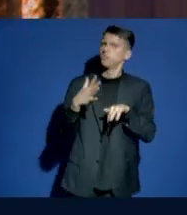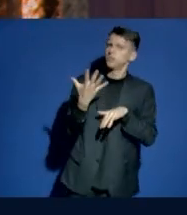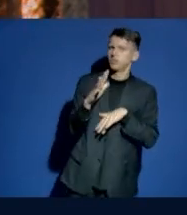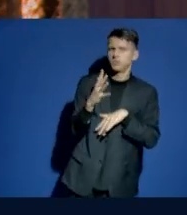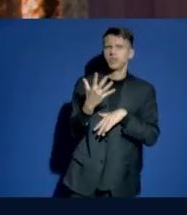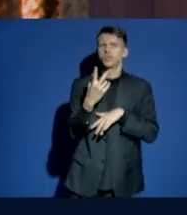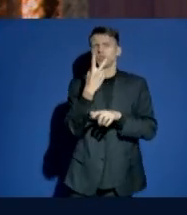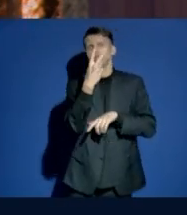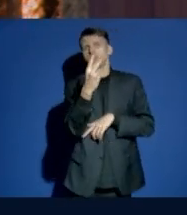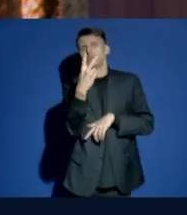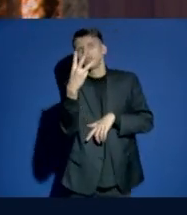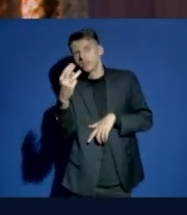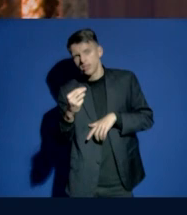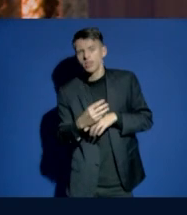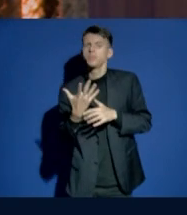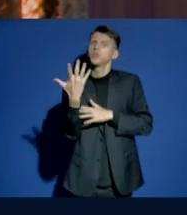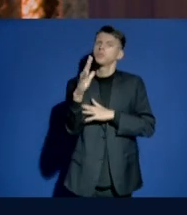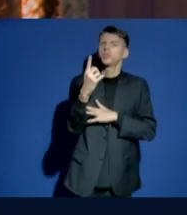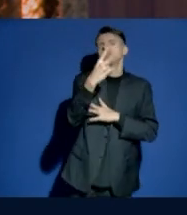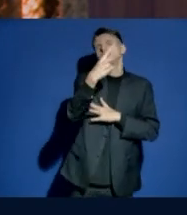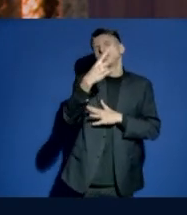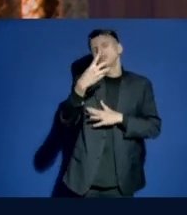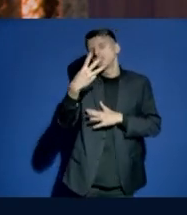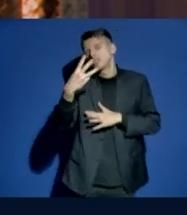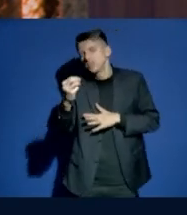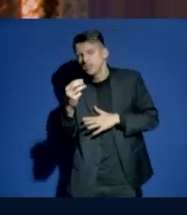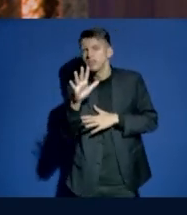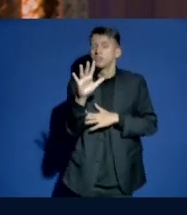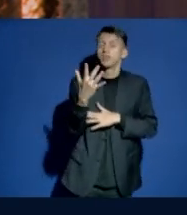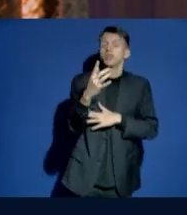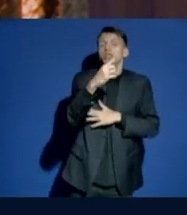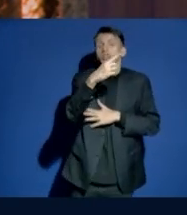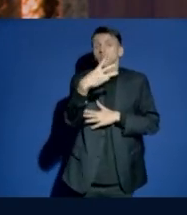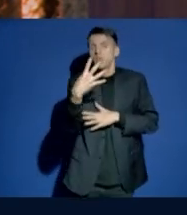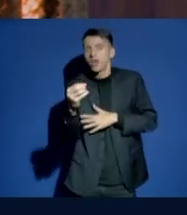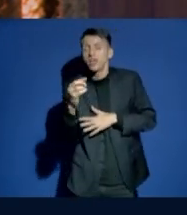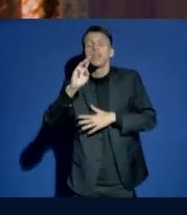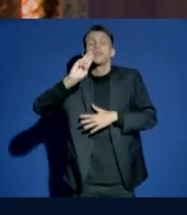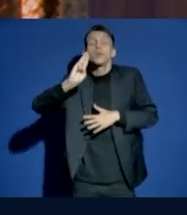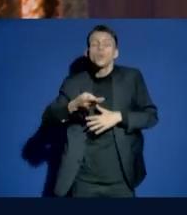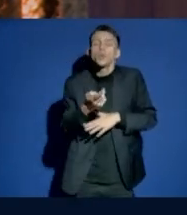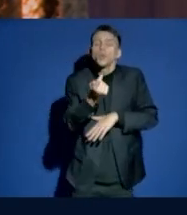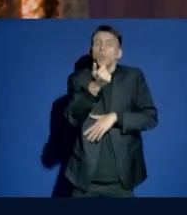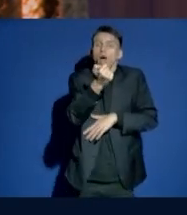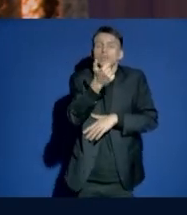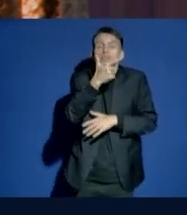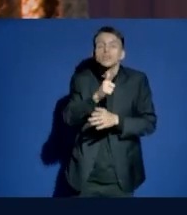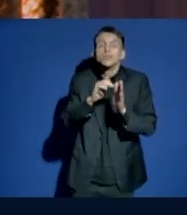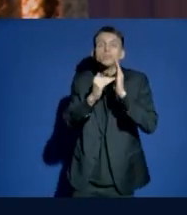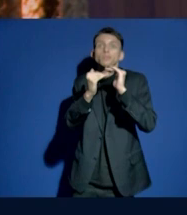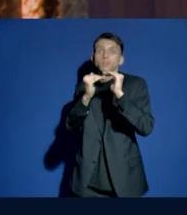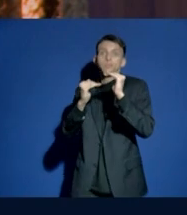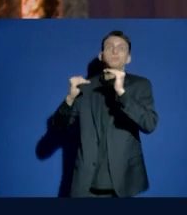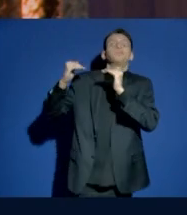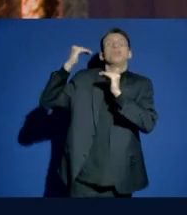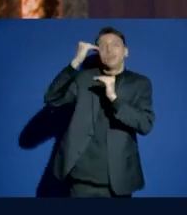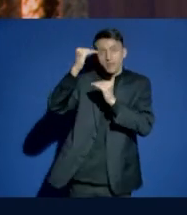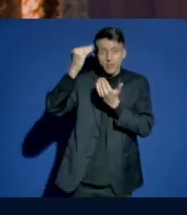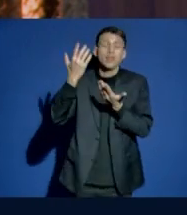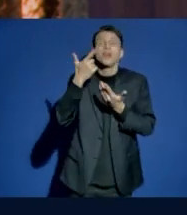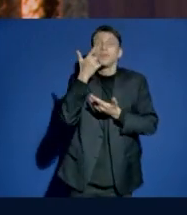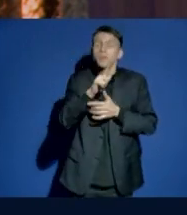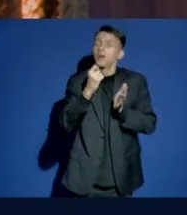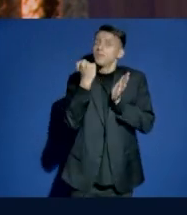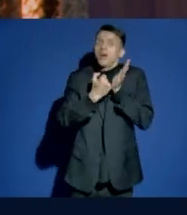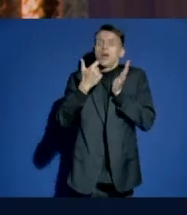por volta de 2030 chegando a 130 a 140 milhões já estamos ultrapassando agora antes de sete anos essa